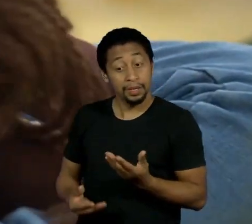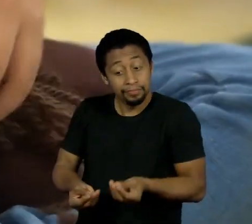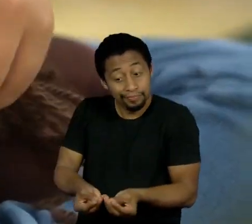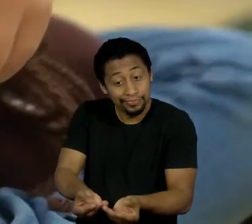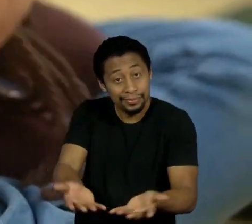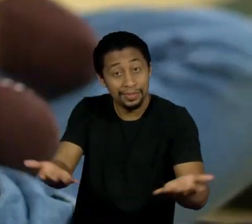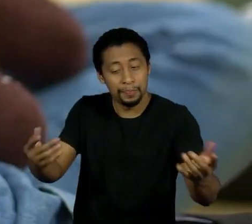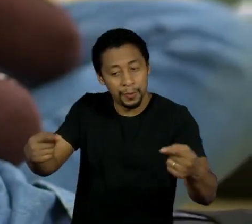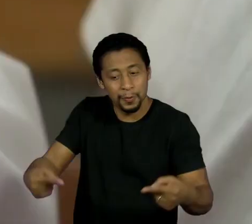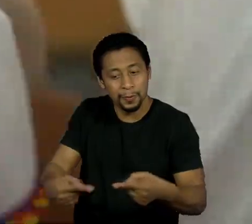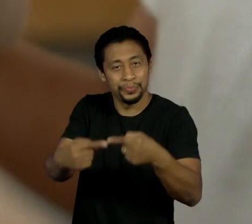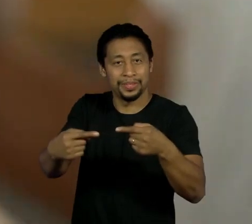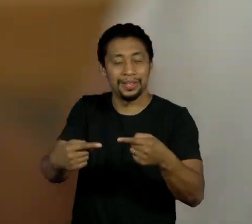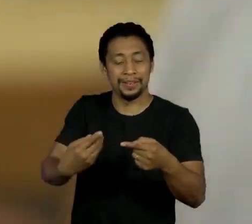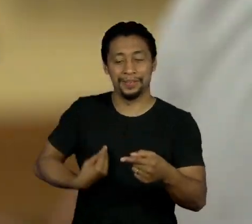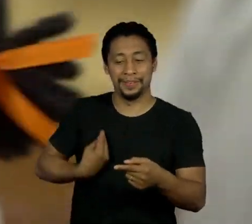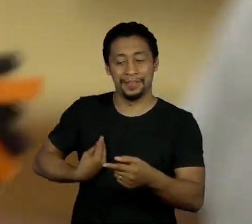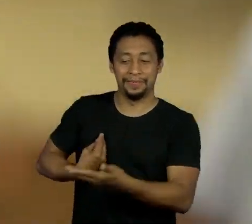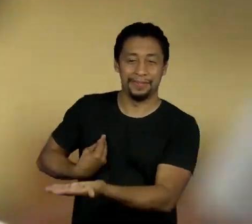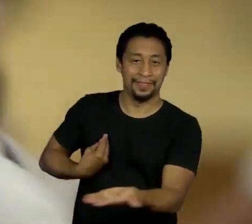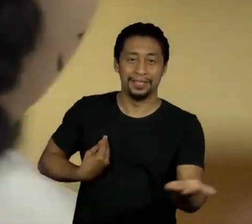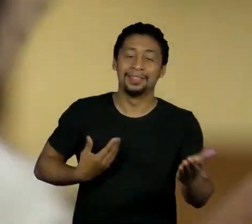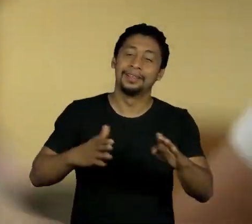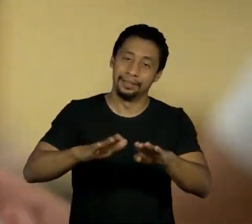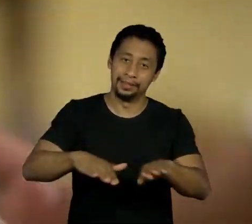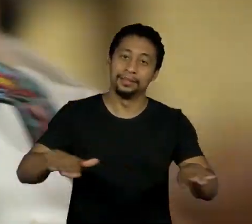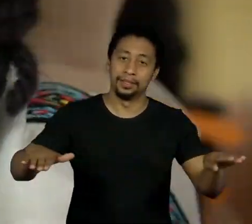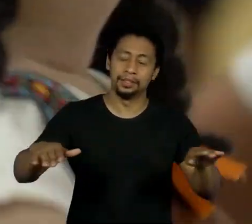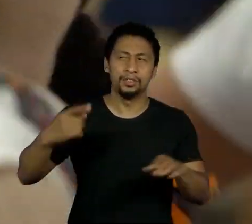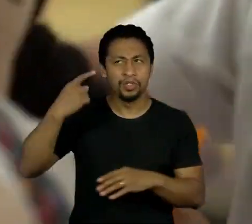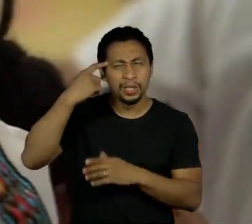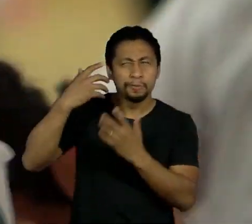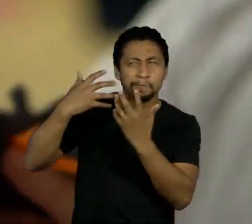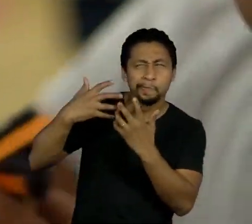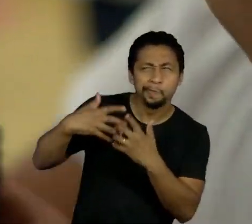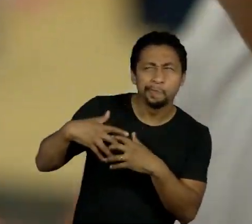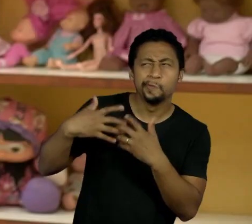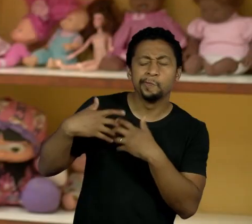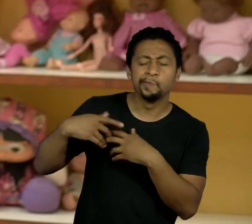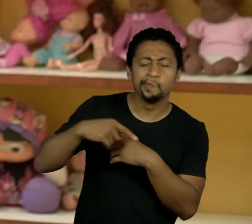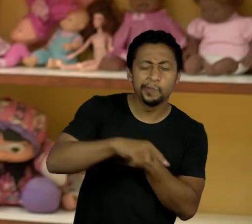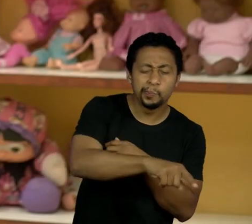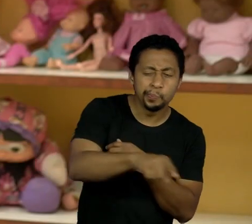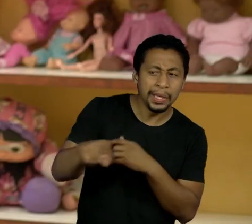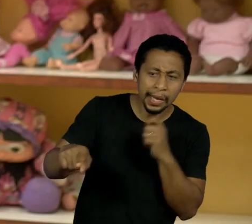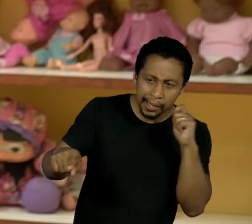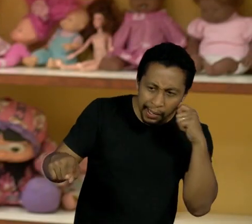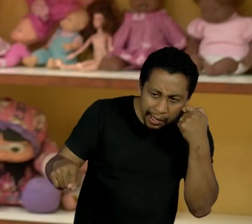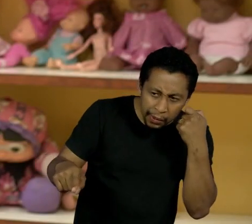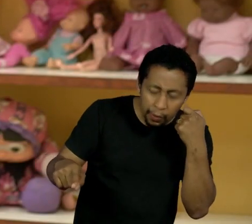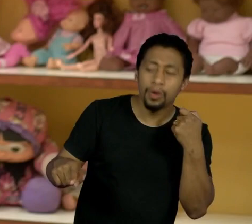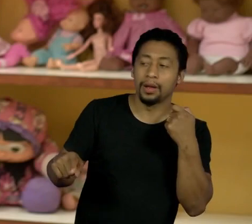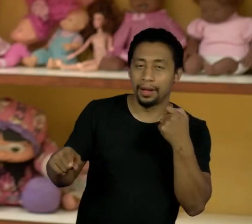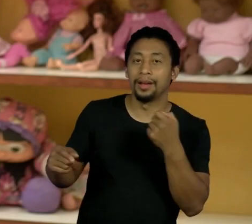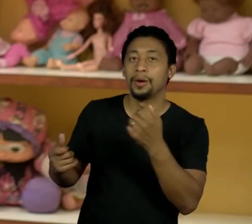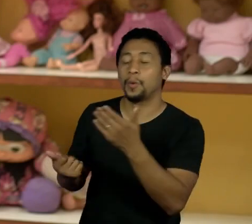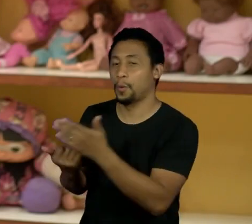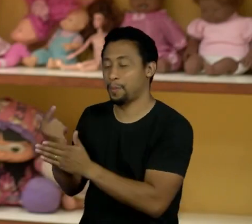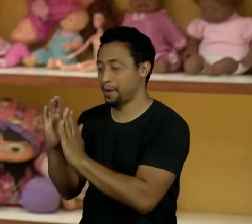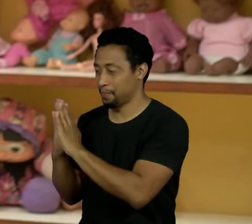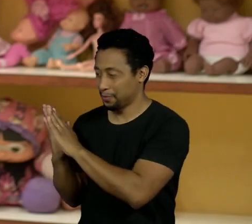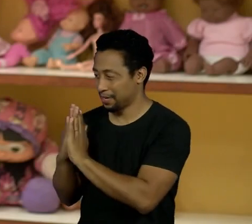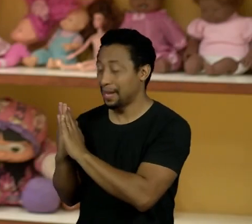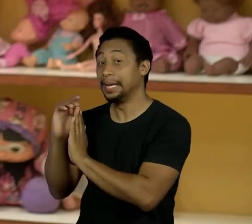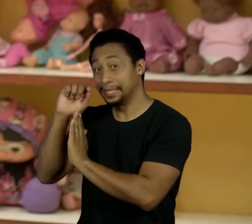com a realidade das crianças. Então nós entendemos a necessidade de olhar e comprar essas bonecas e ressignificar